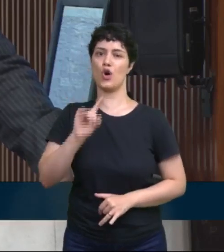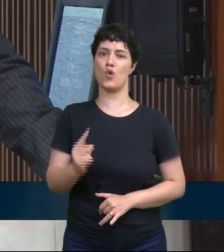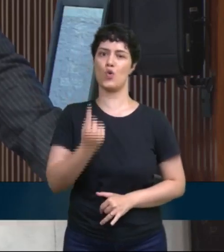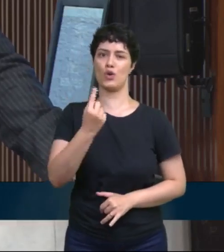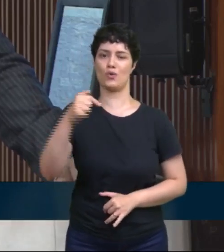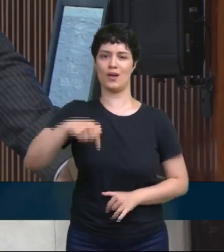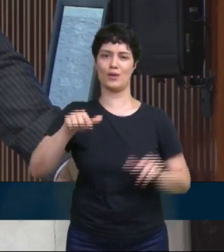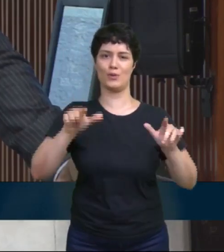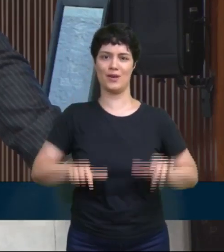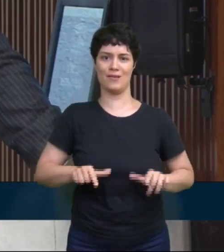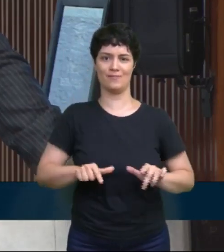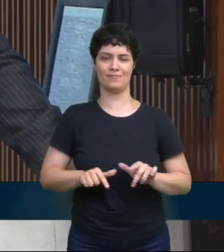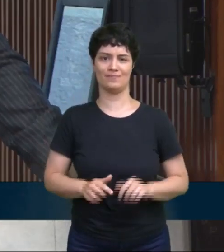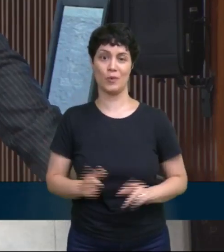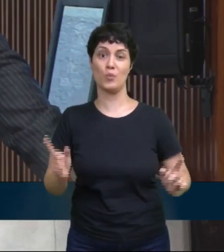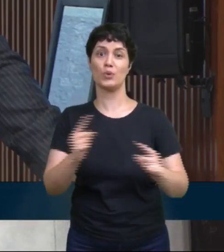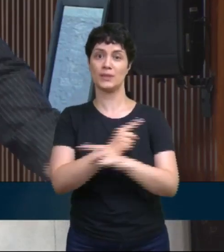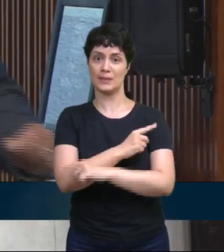utilizo.